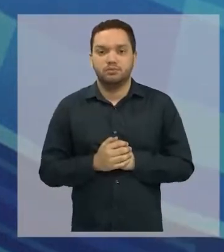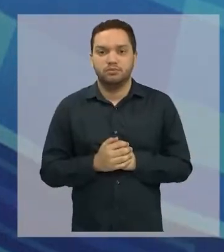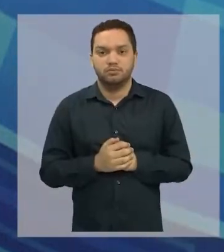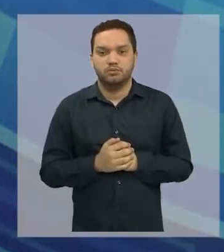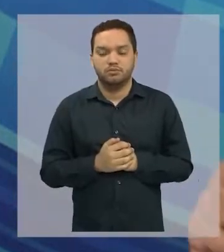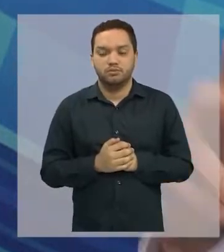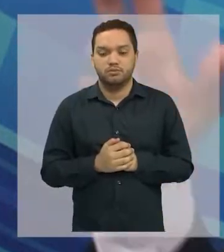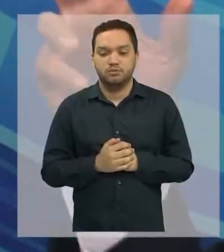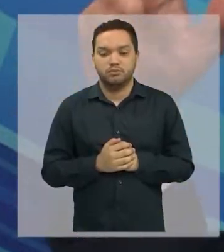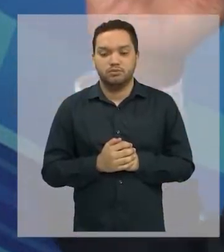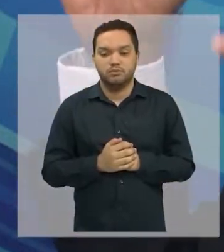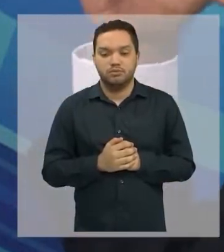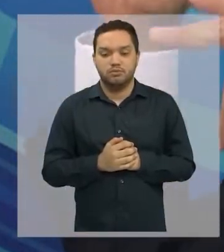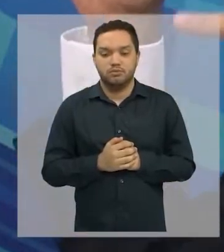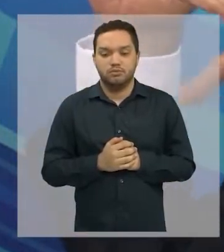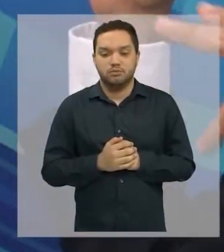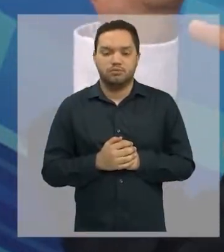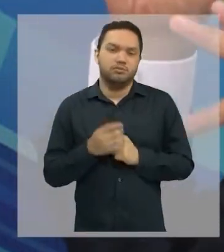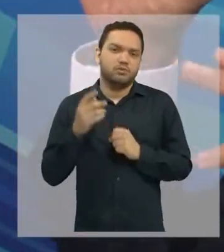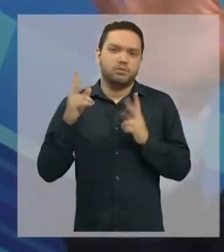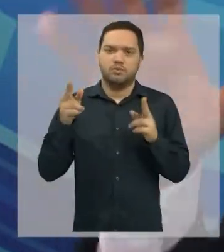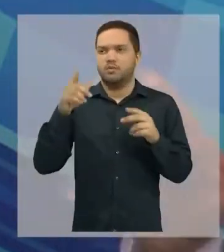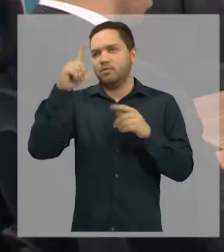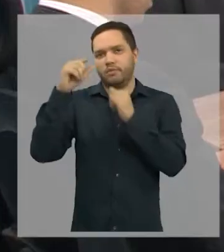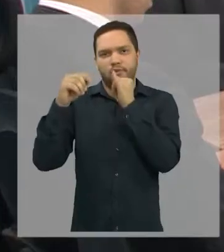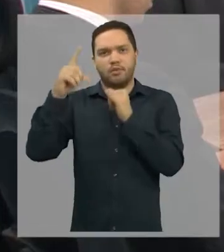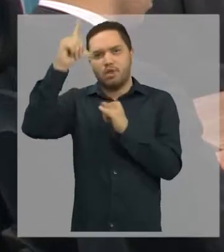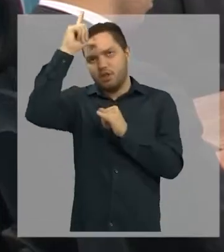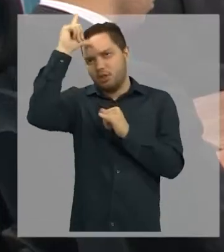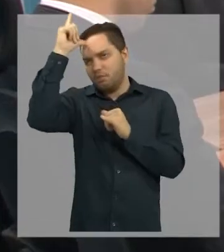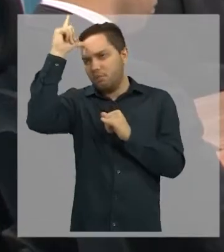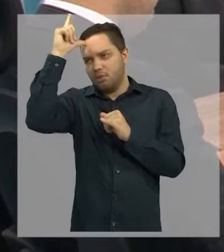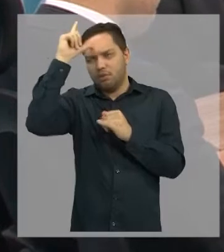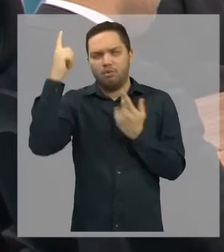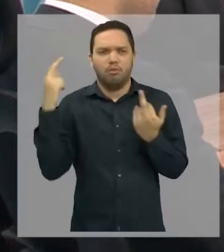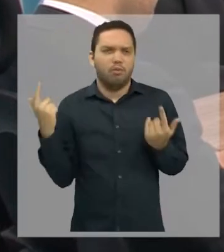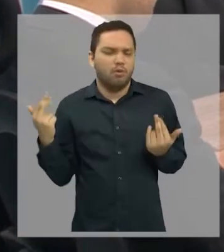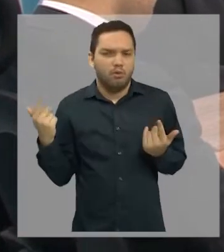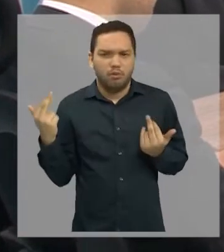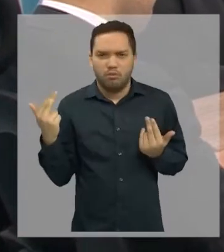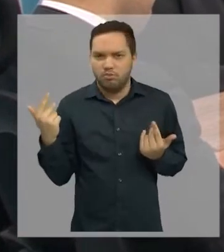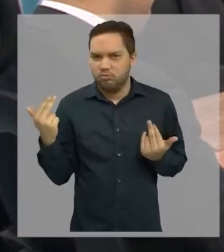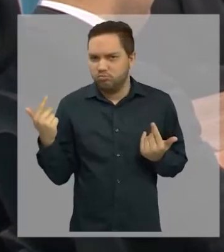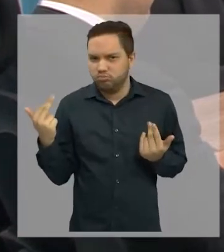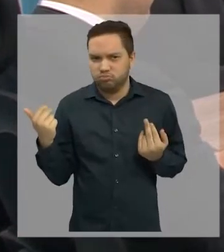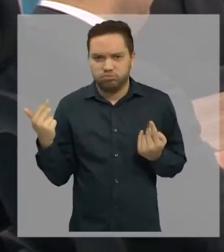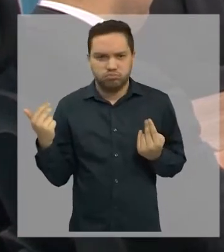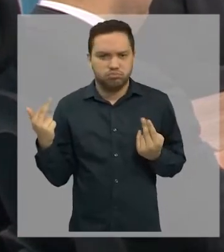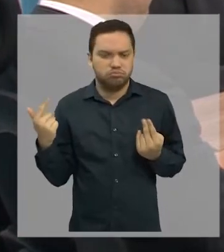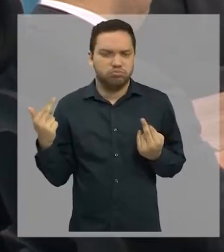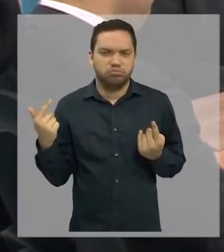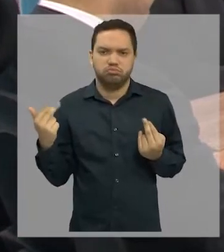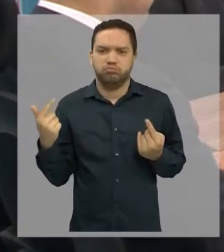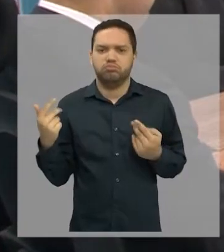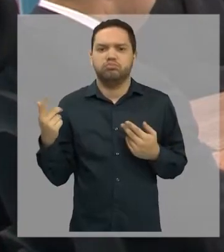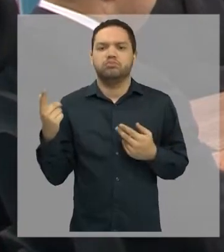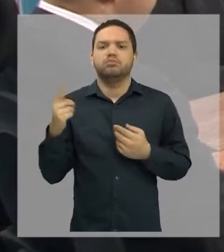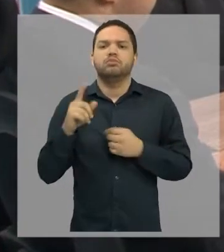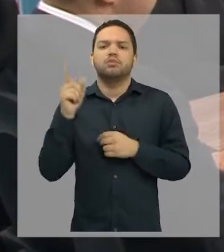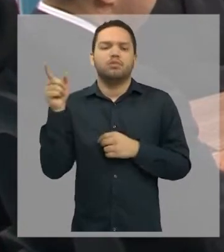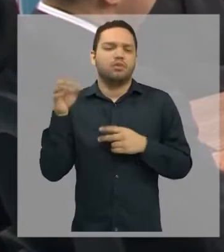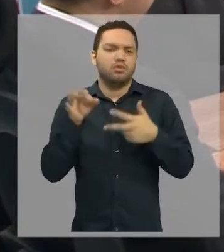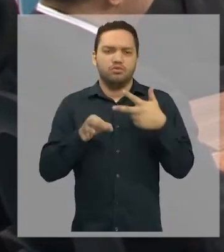seria diferente de algum país do mundo onde tem, na Alemanha, não sei por onde, tem uma periodicidade, um mandato na Suprema